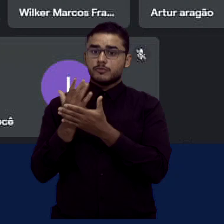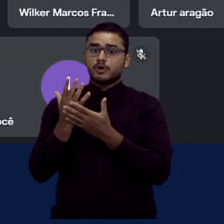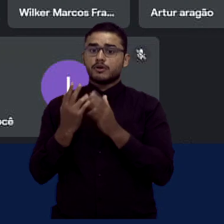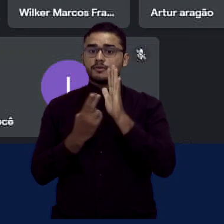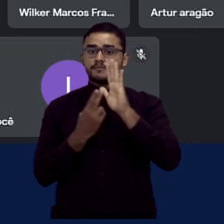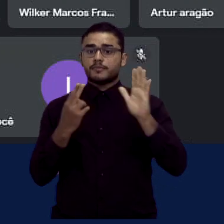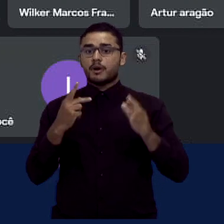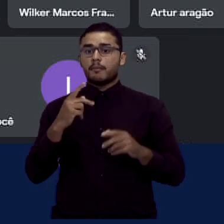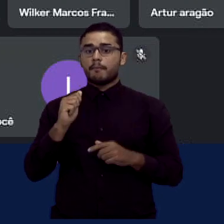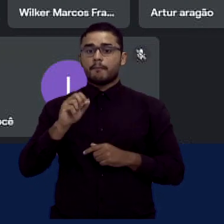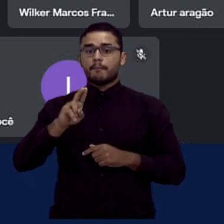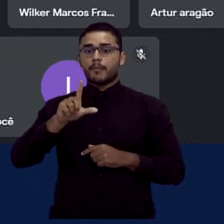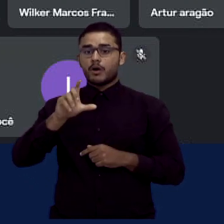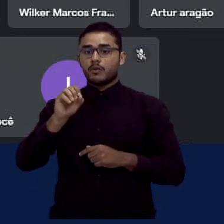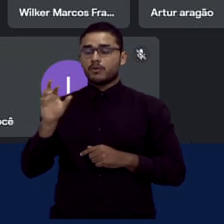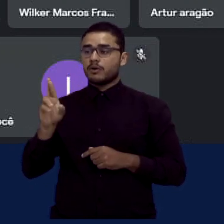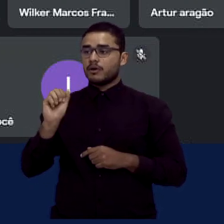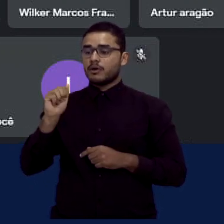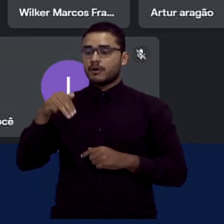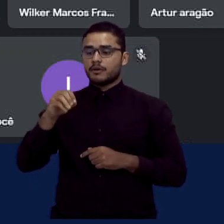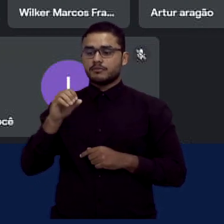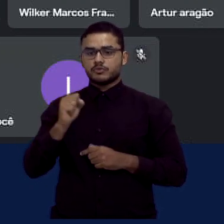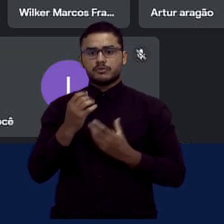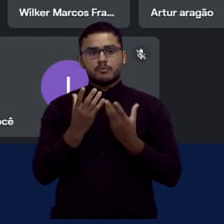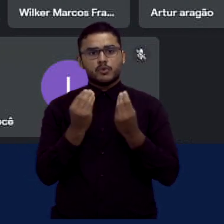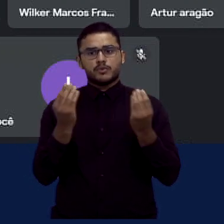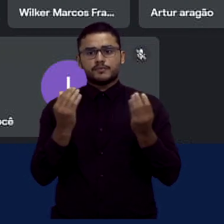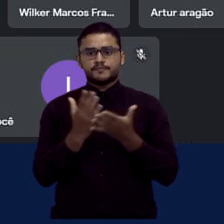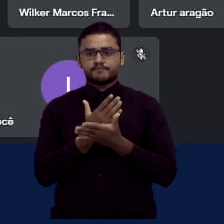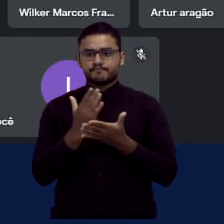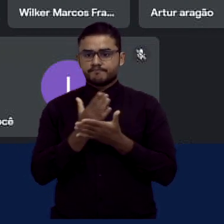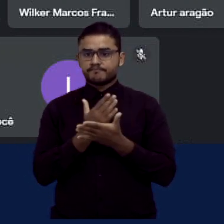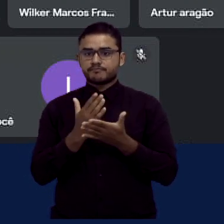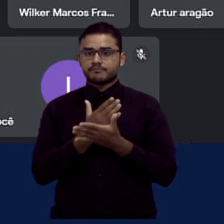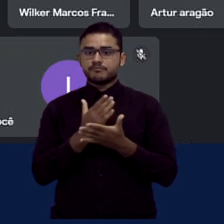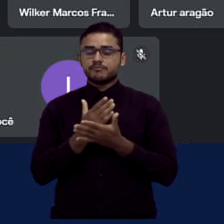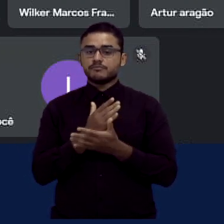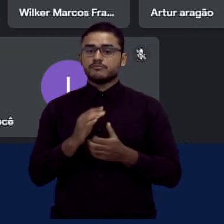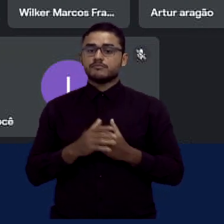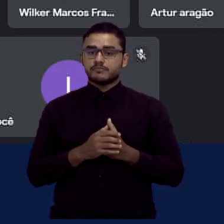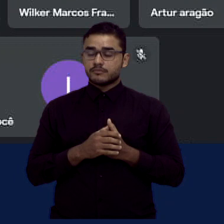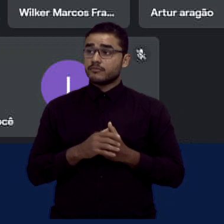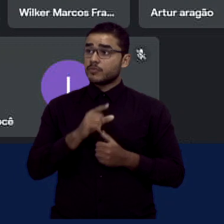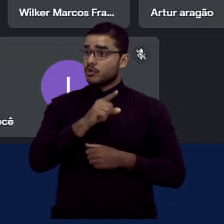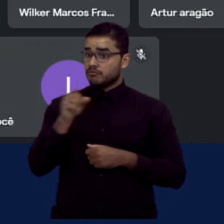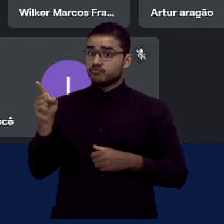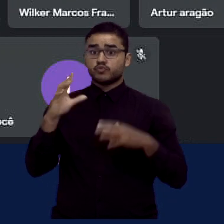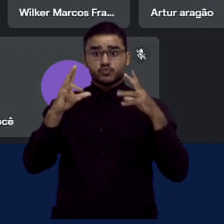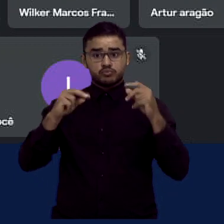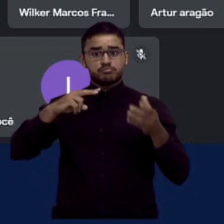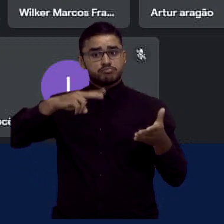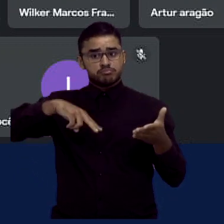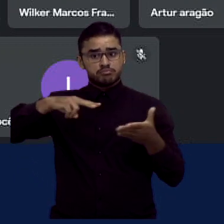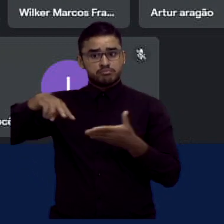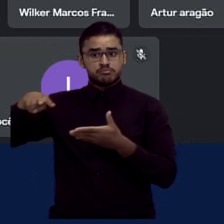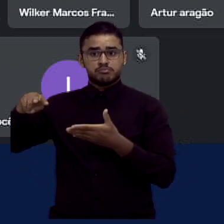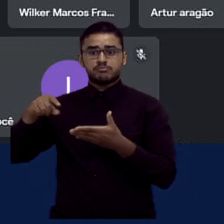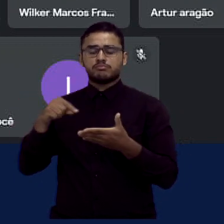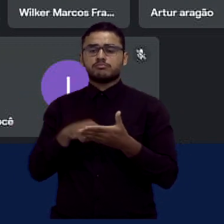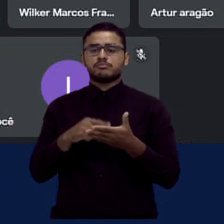professor Paulo Ramos são muito bons. Eu indico fortemente lê-los. Eu particularmente gosto